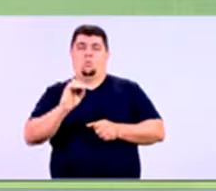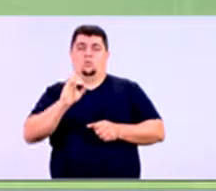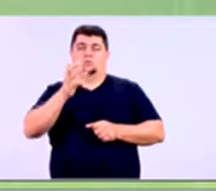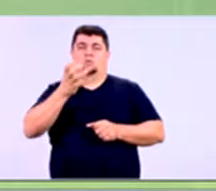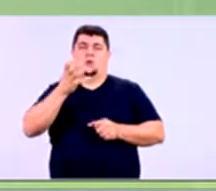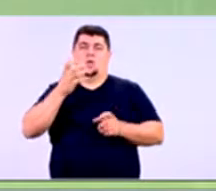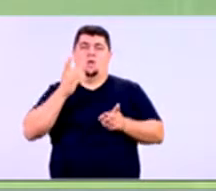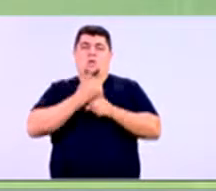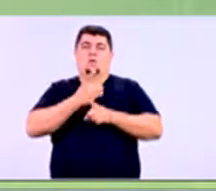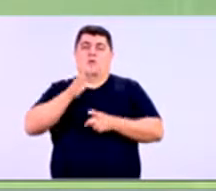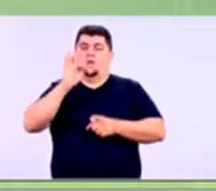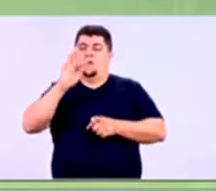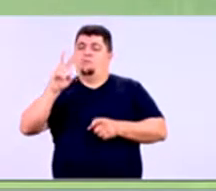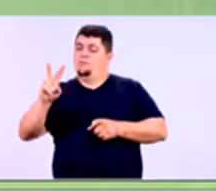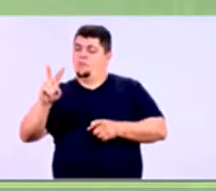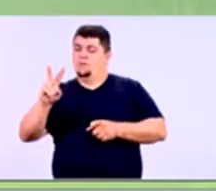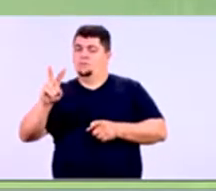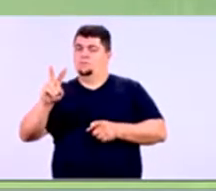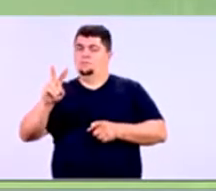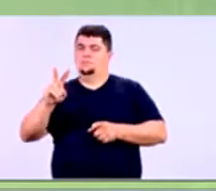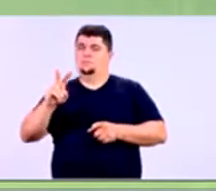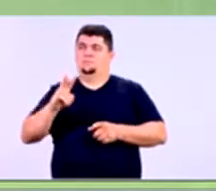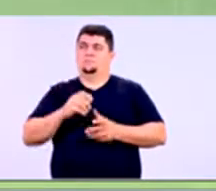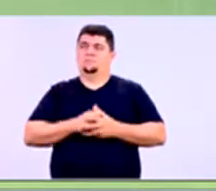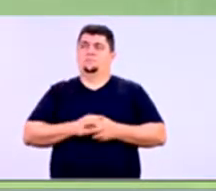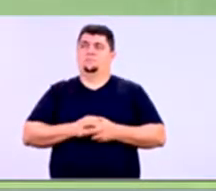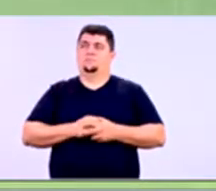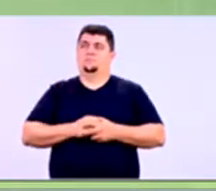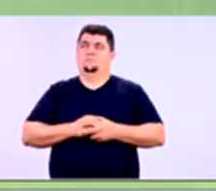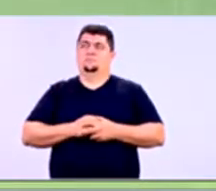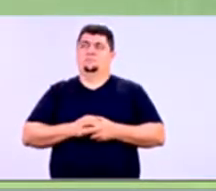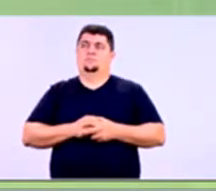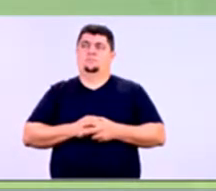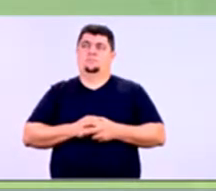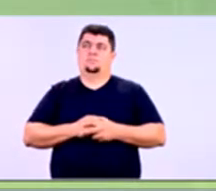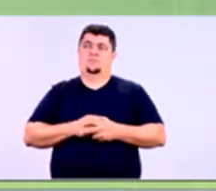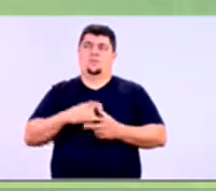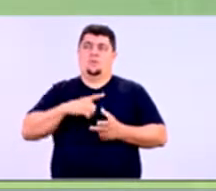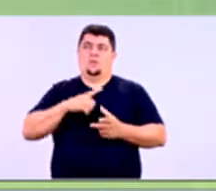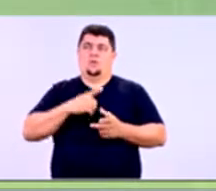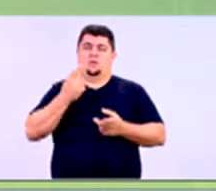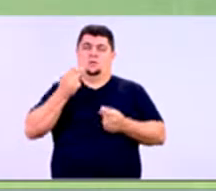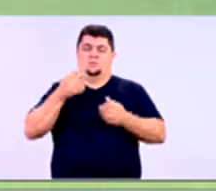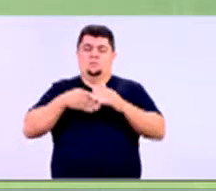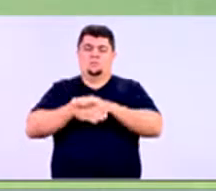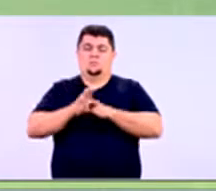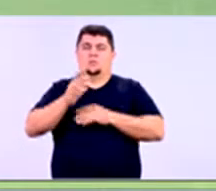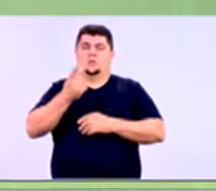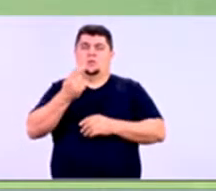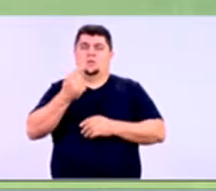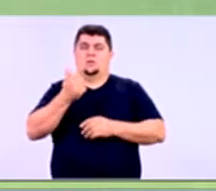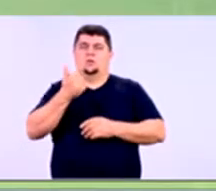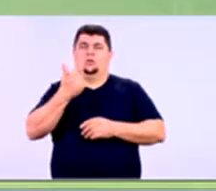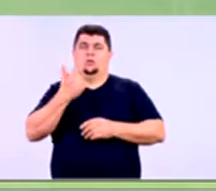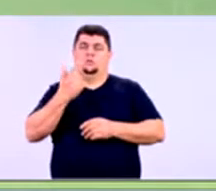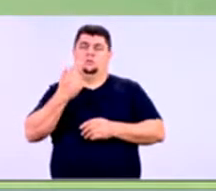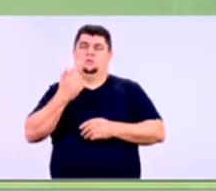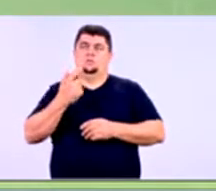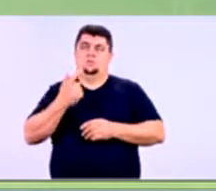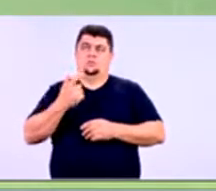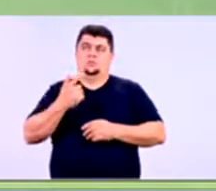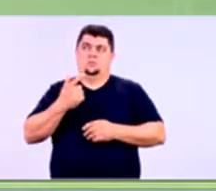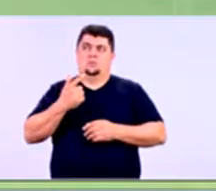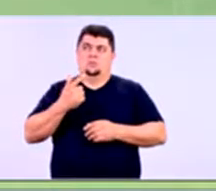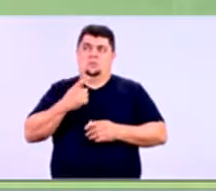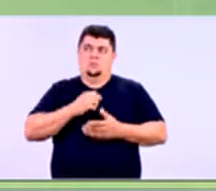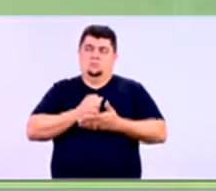o FV. A partir de uma aplicação de um capital. Então, olha como o problema foi